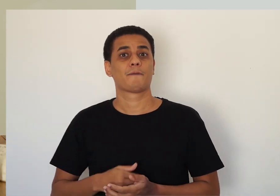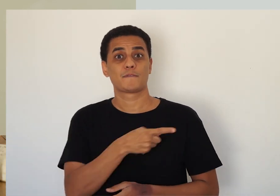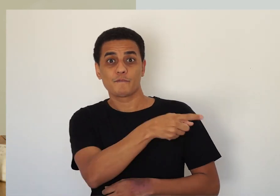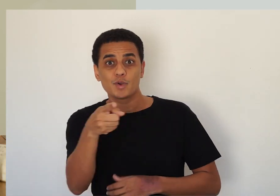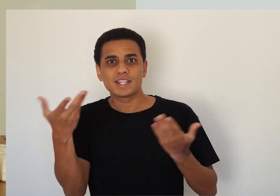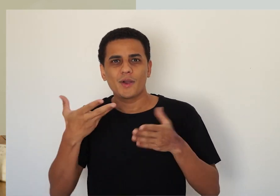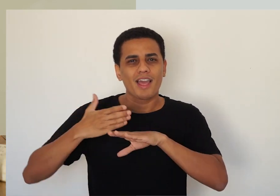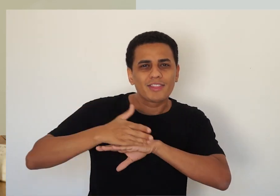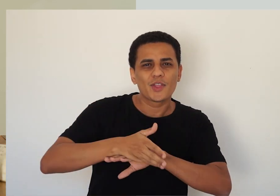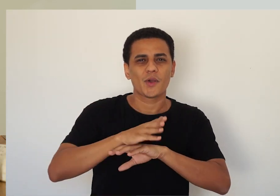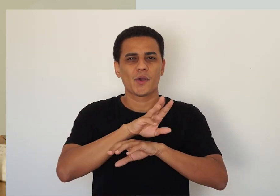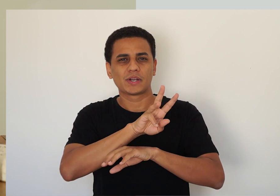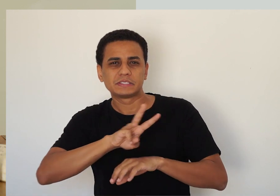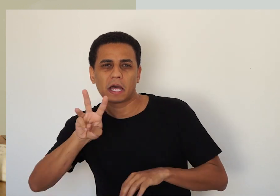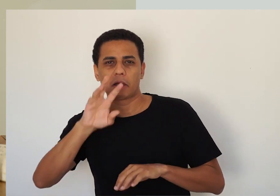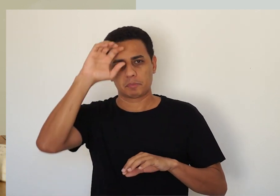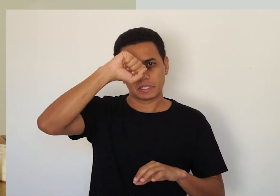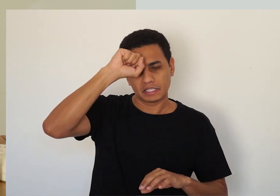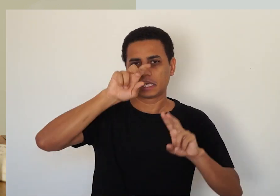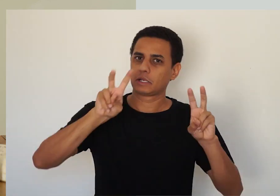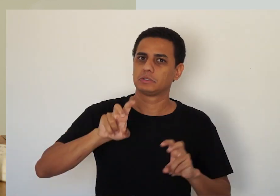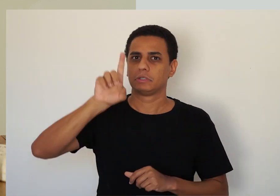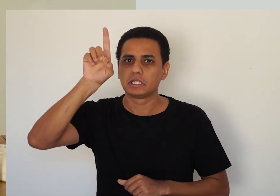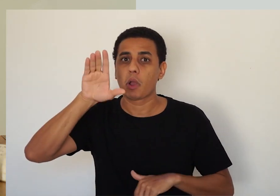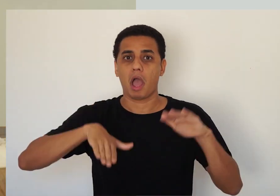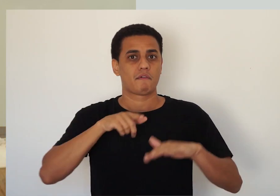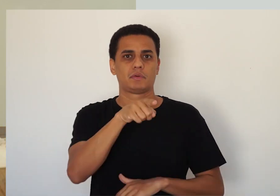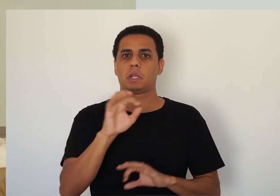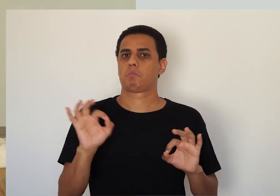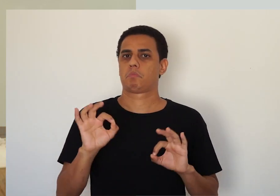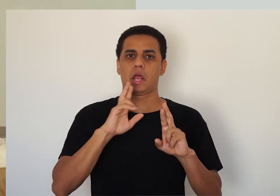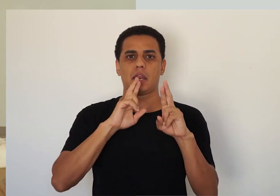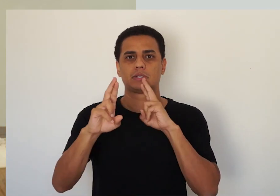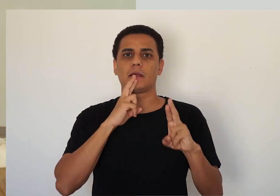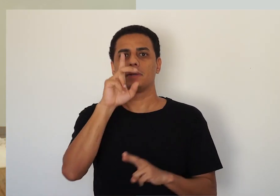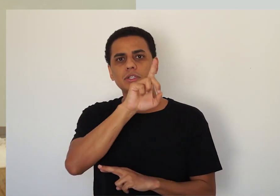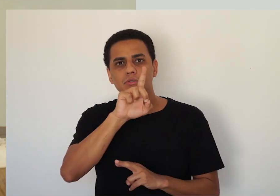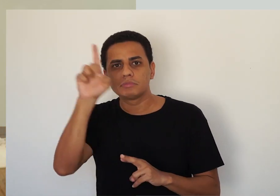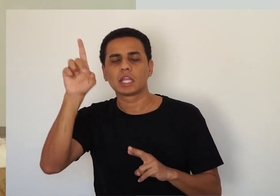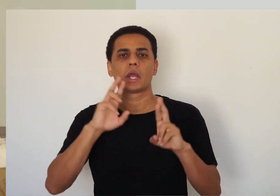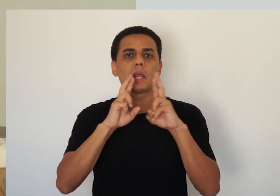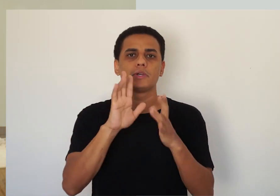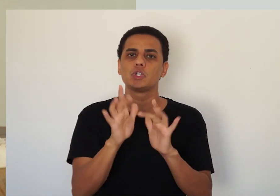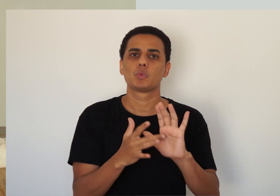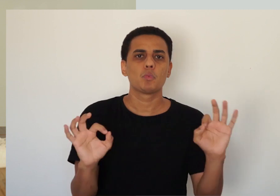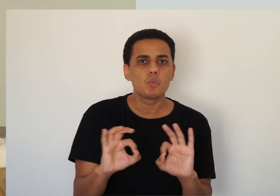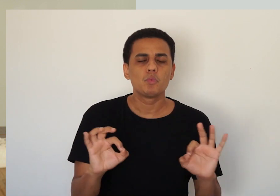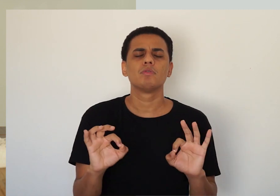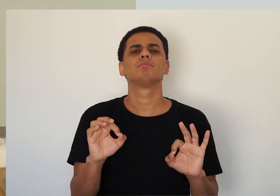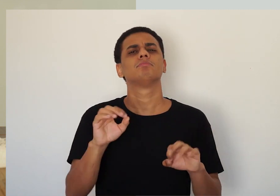está se aproximando, conhecendo mais de Deus, da palavra, que talvez não tenha um relacionamento com Jesus, para orarmos